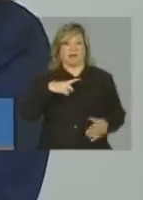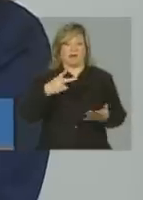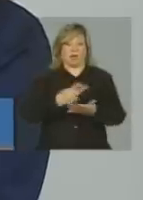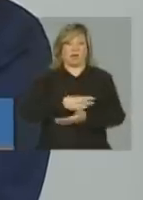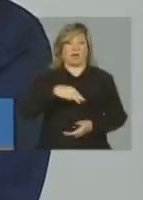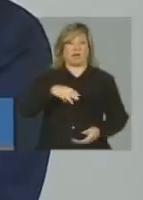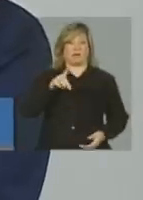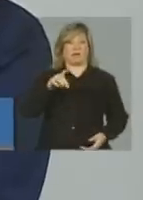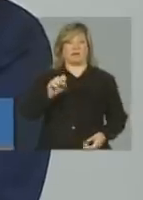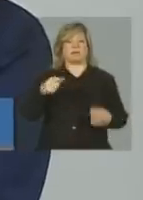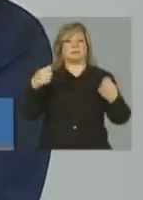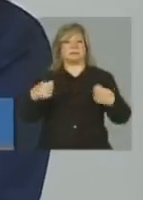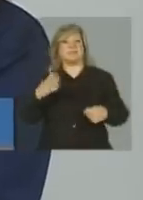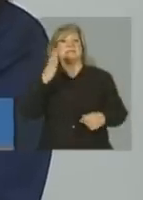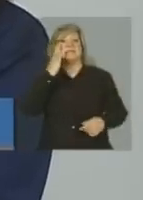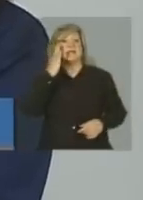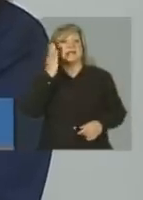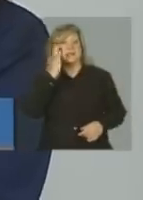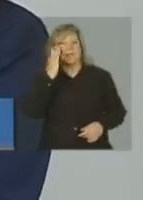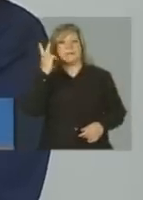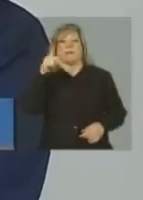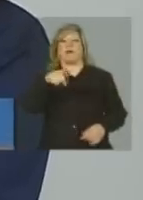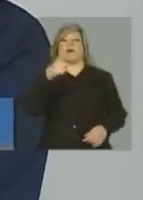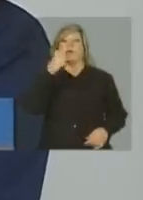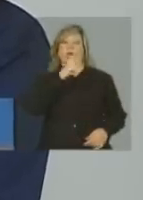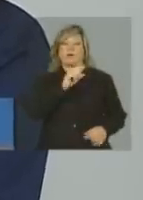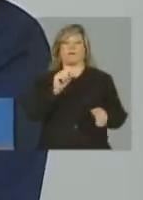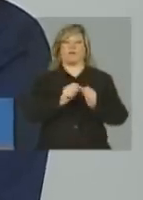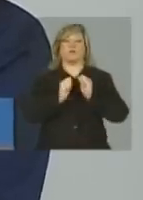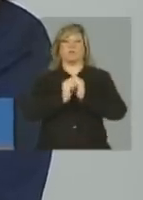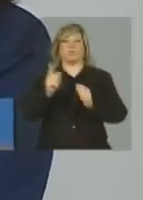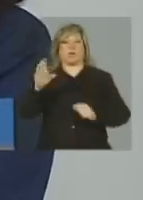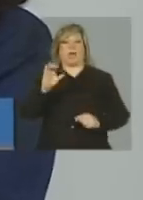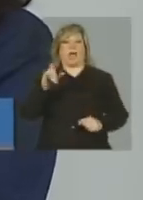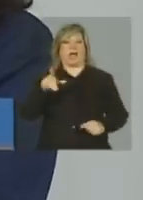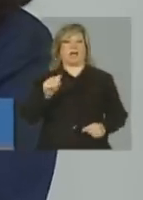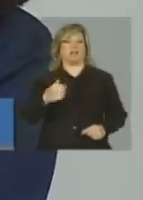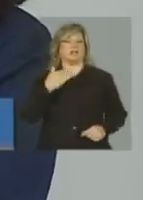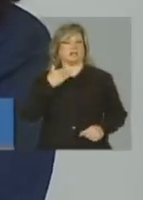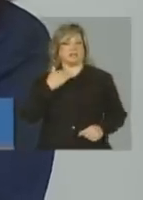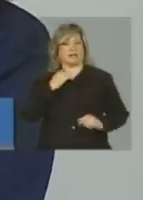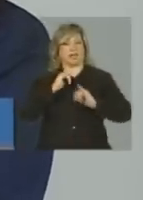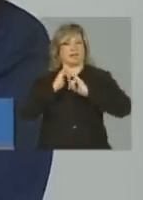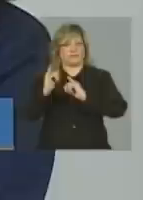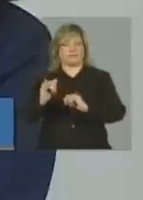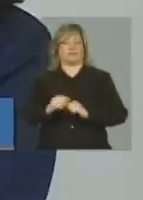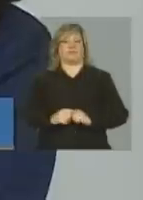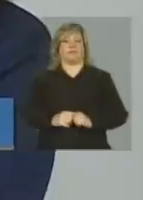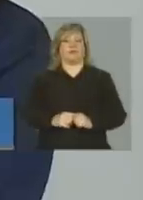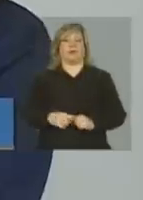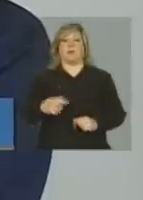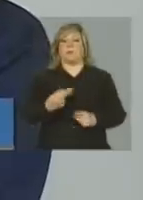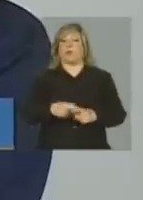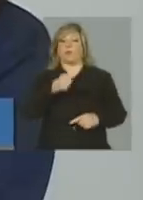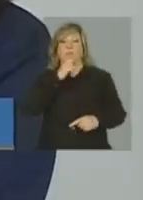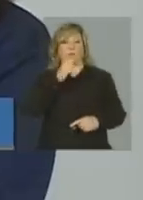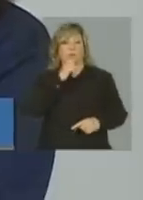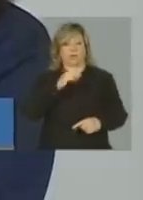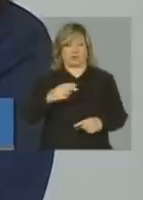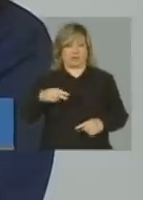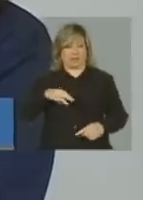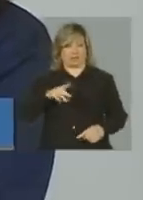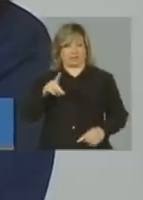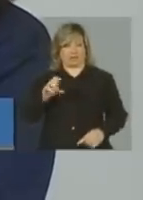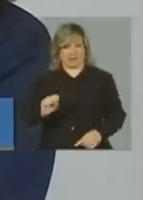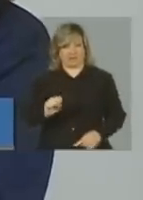o MDS precisa ter conhecimento para que tome providências junto à Caixa. Lembrando que existe, né, uma relação contratual entre o MDS e